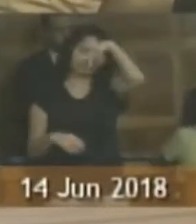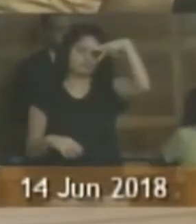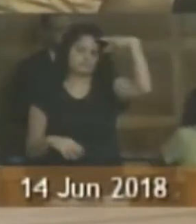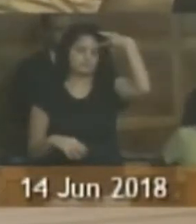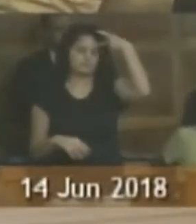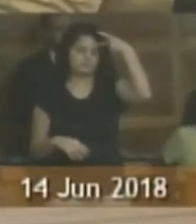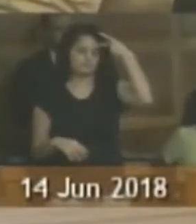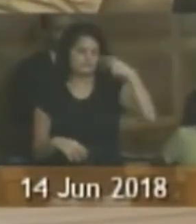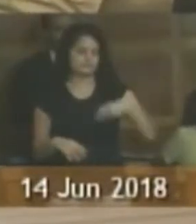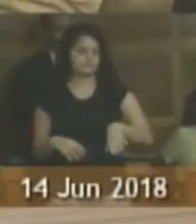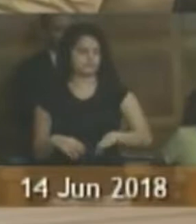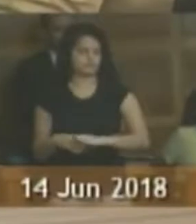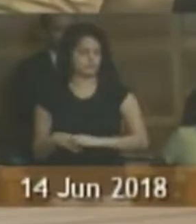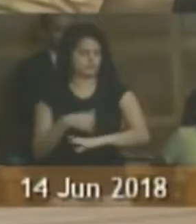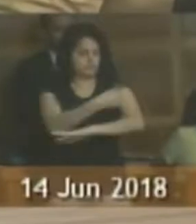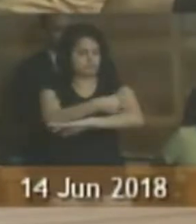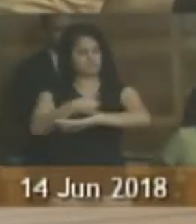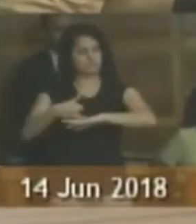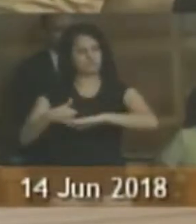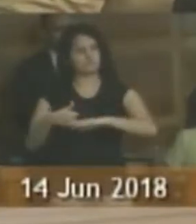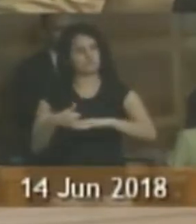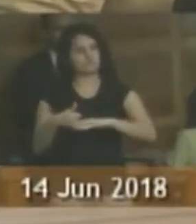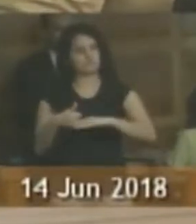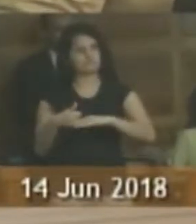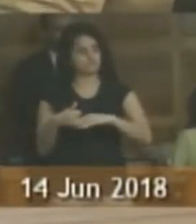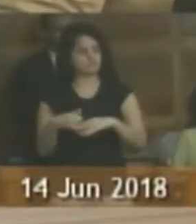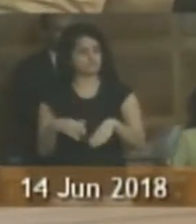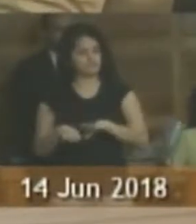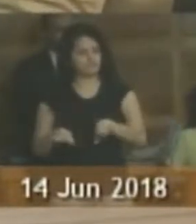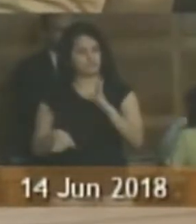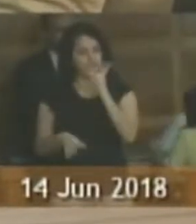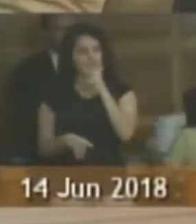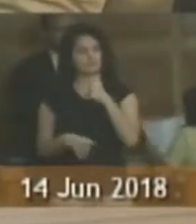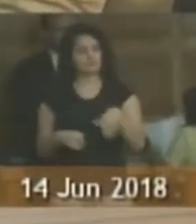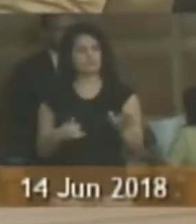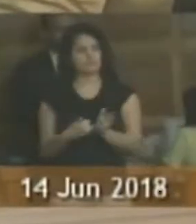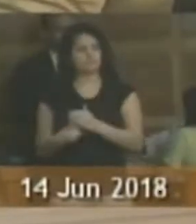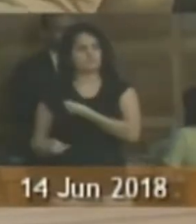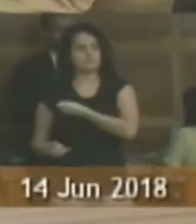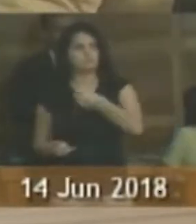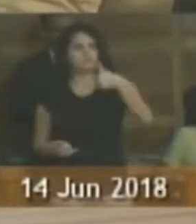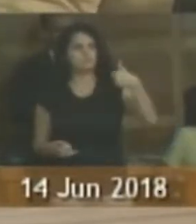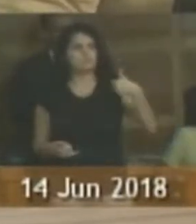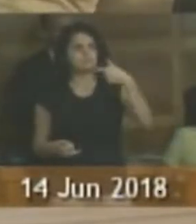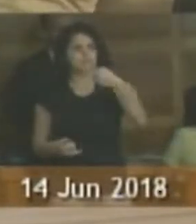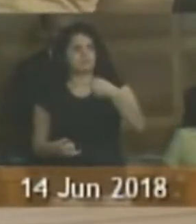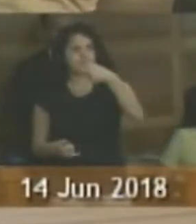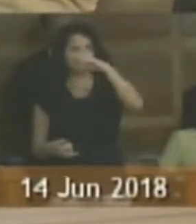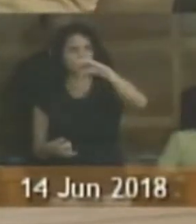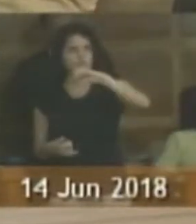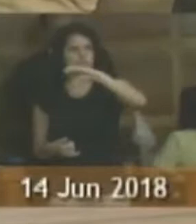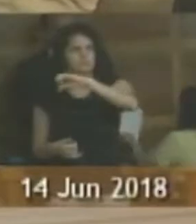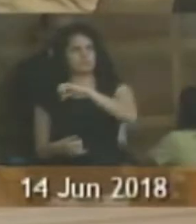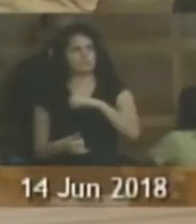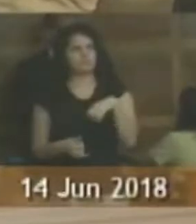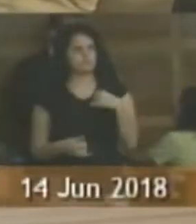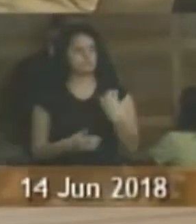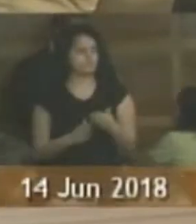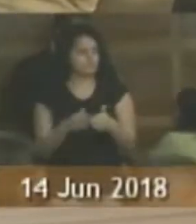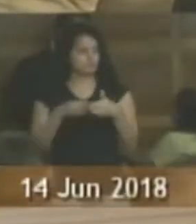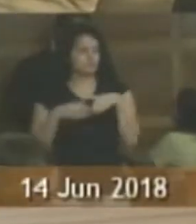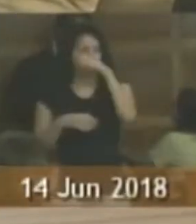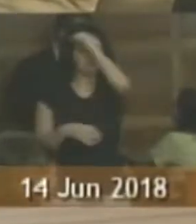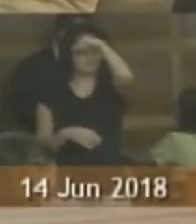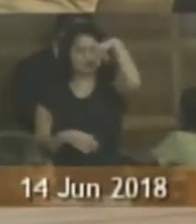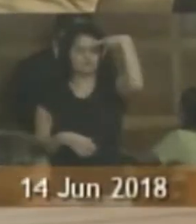o recapeamento asfáltico da rua Alcântara, bairro Campo Belo. Indicação 1719 de 2018, Jane Roseli Veiga, indicando ao